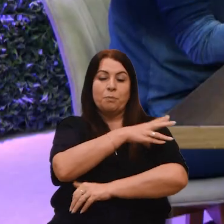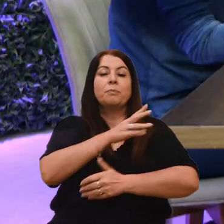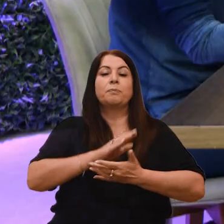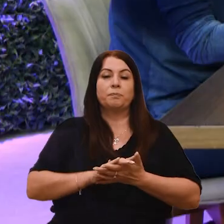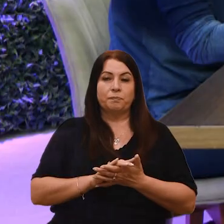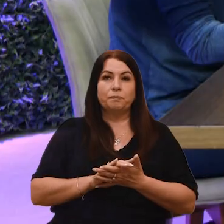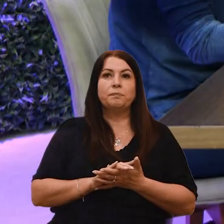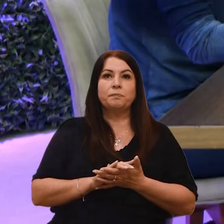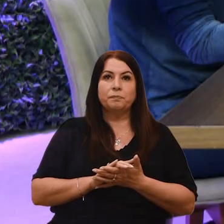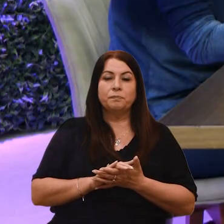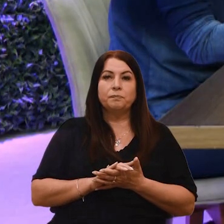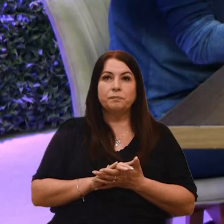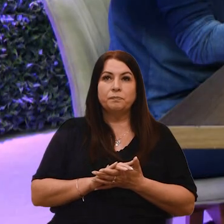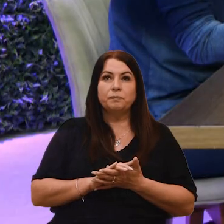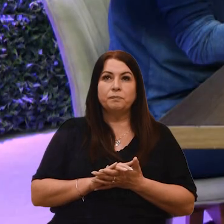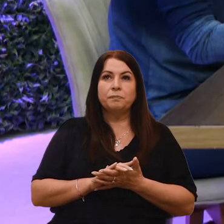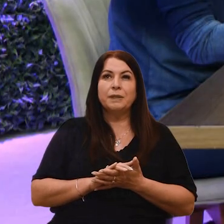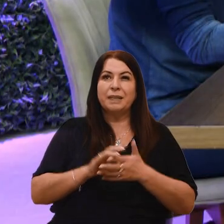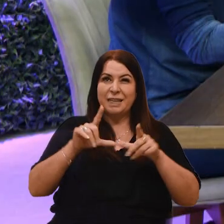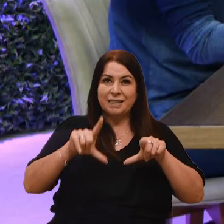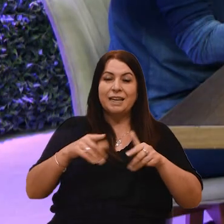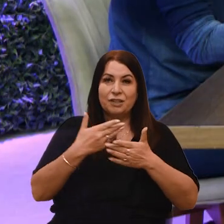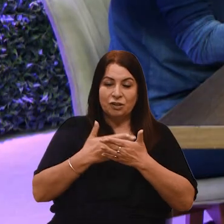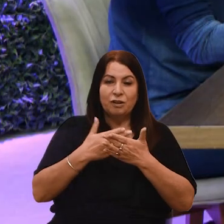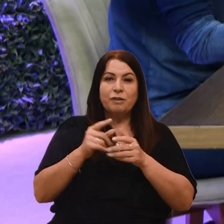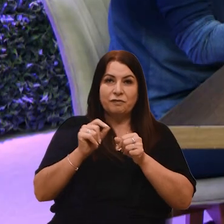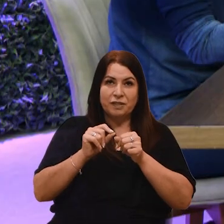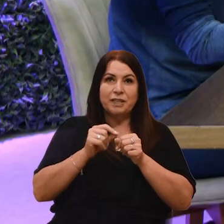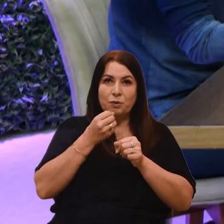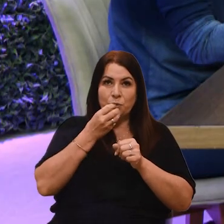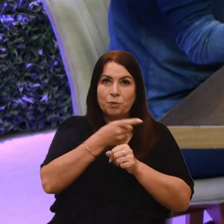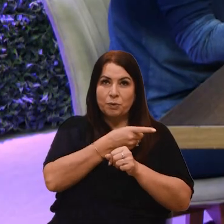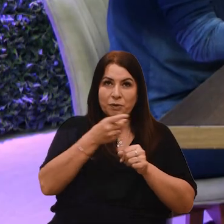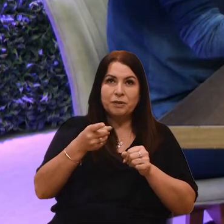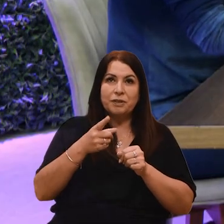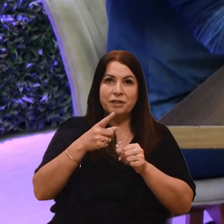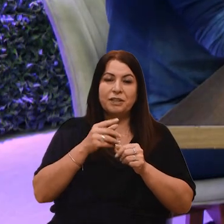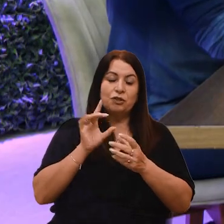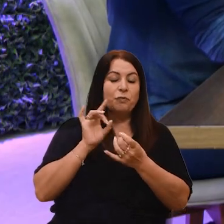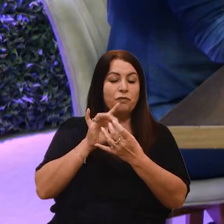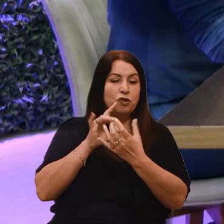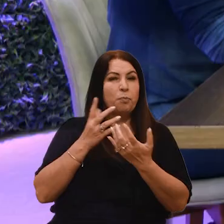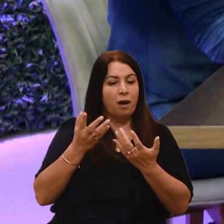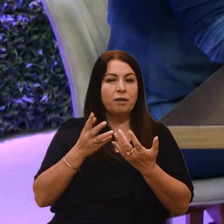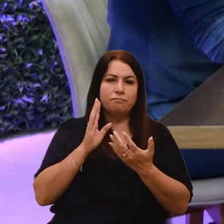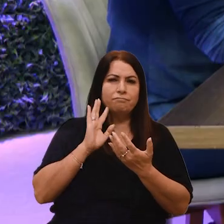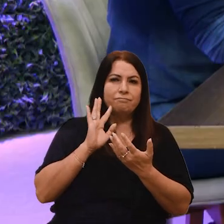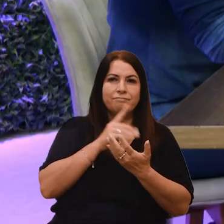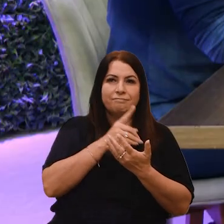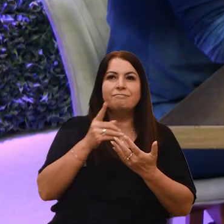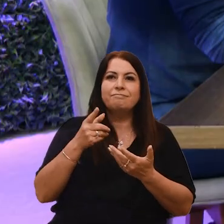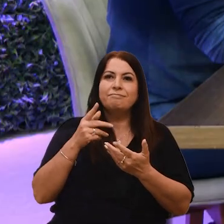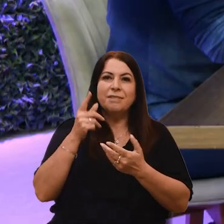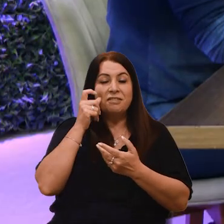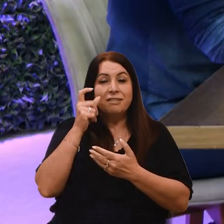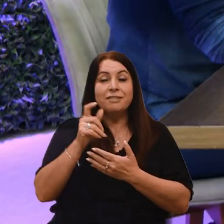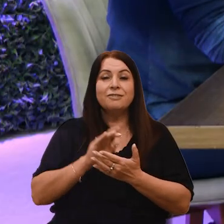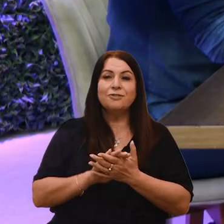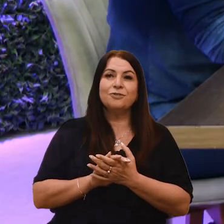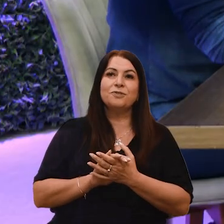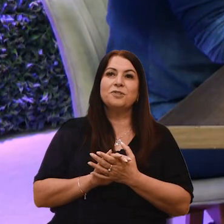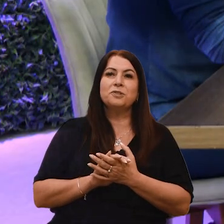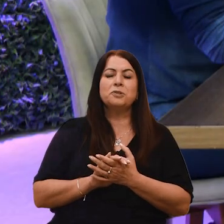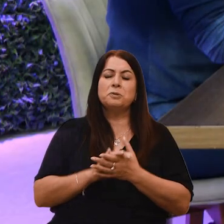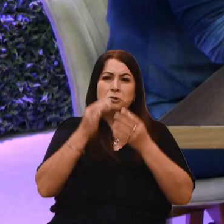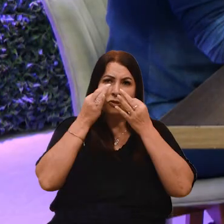aí, na sala de aula, elas fizeram um relato, assim, que feedback. Foi bem interessante. E